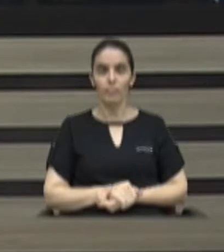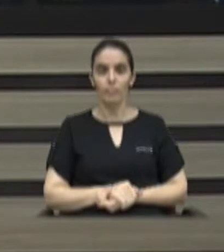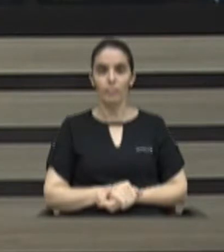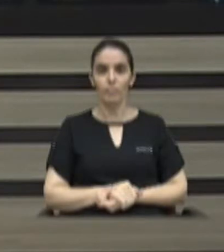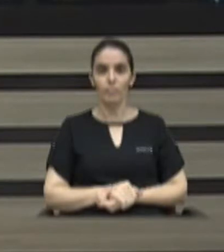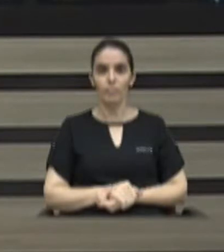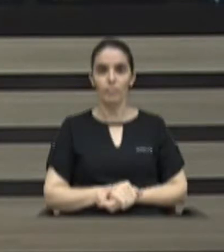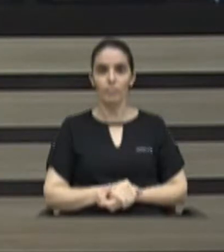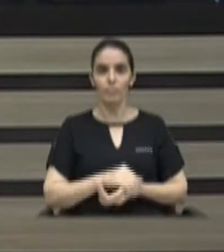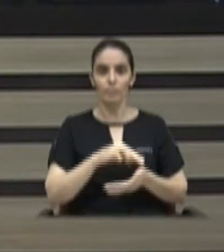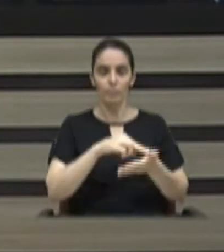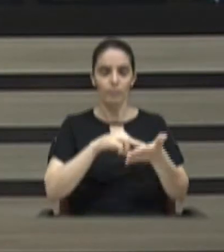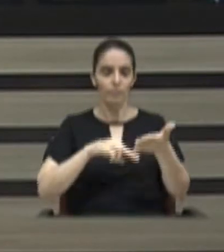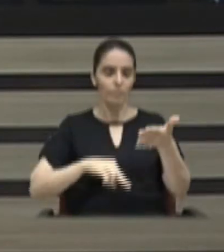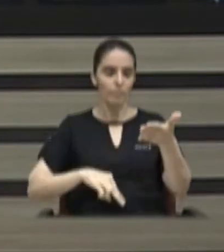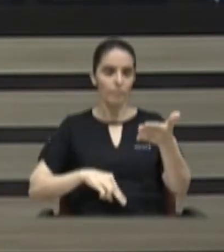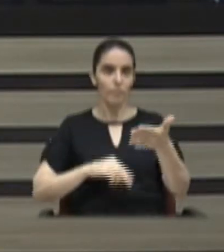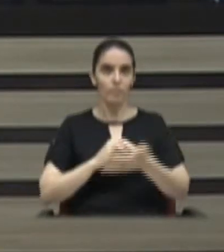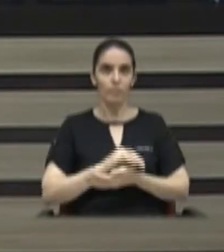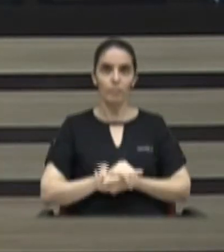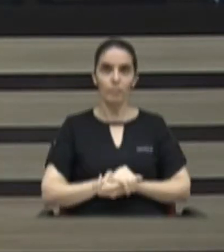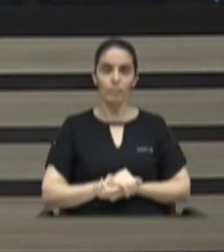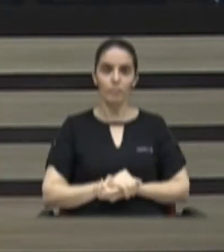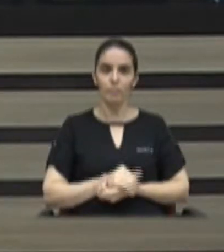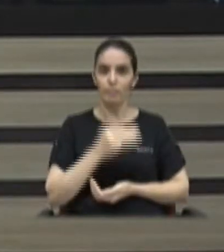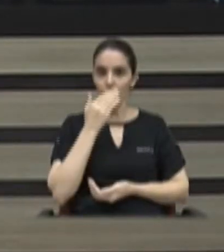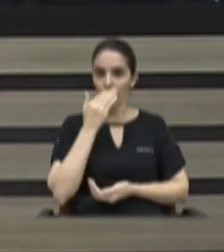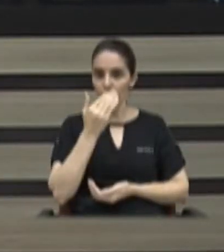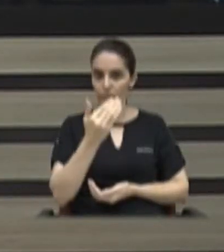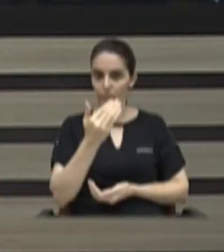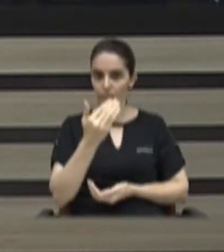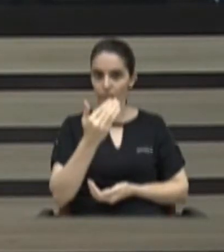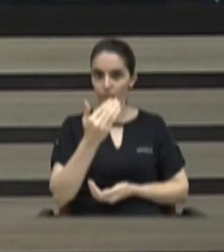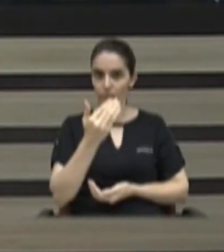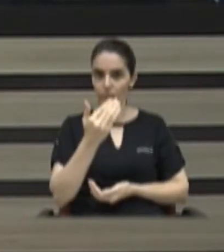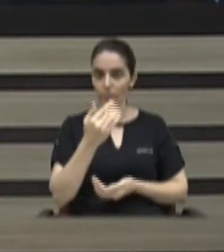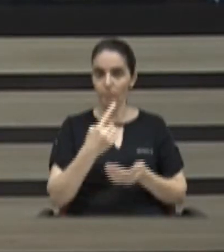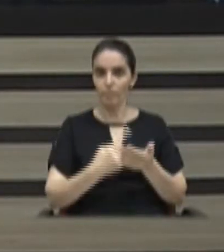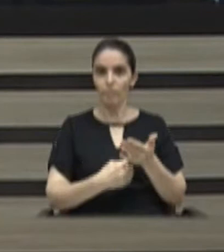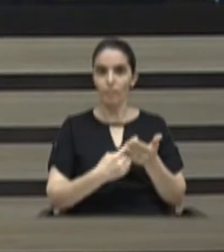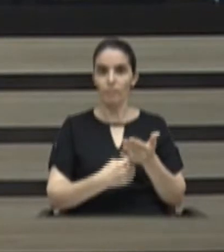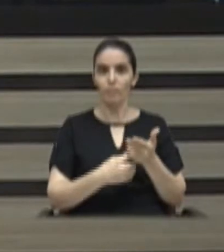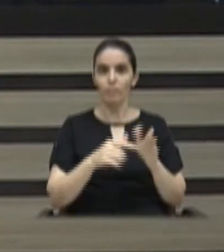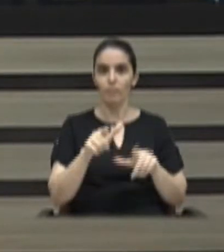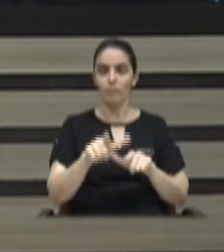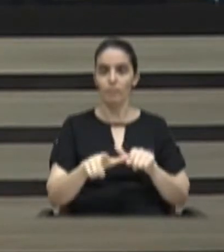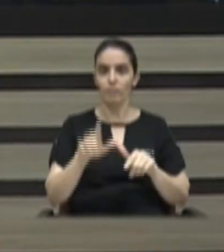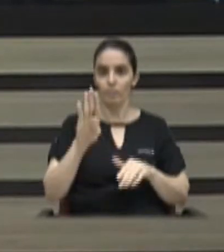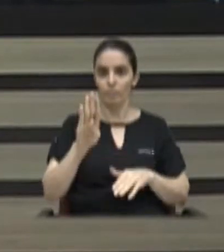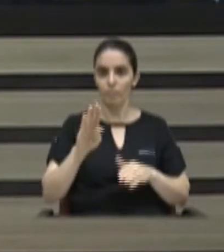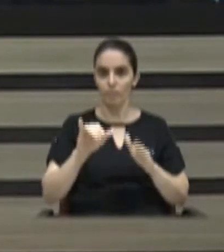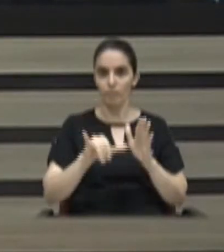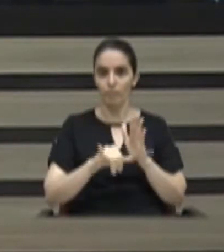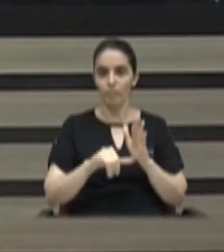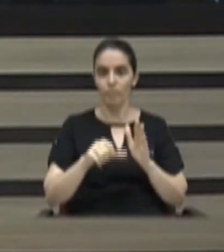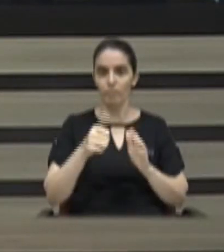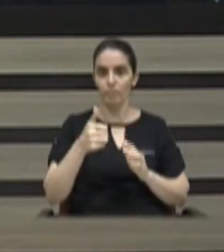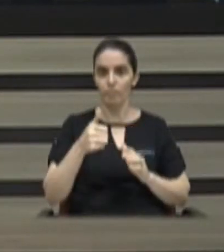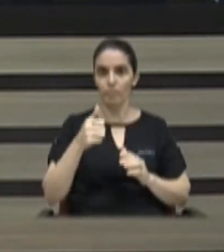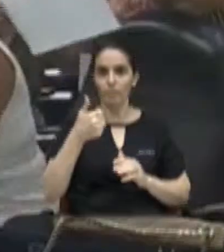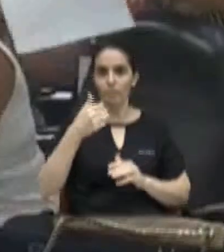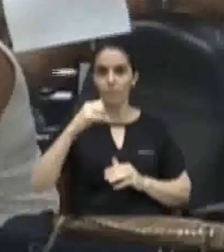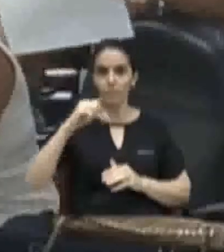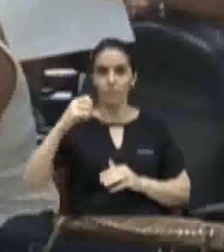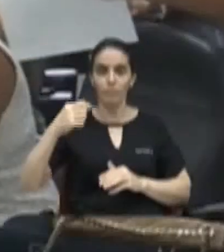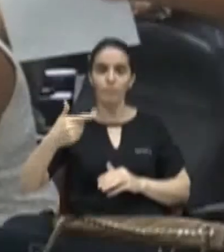A matéria a ser lida, senhor presidente. Pois não. Requerimento. Requeremos, com fundamento na letra B do inciso 1 do artigo 192